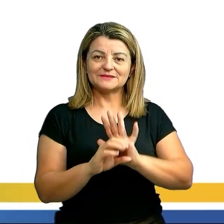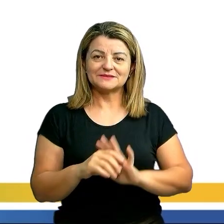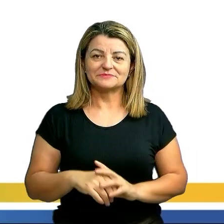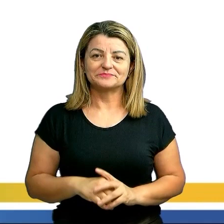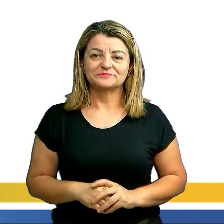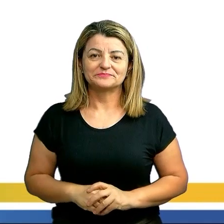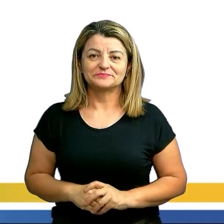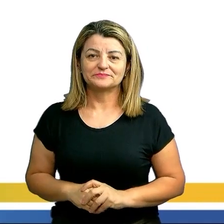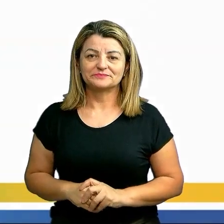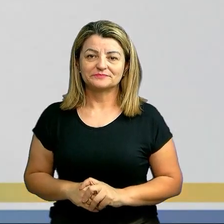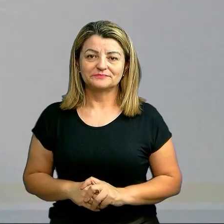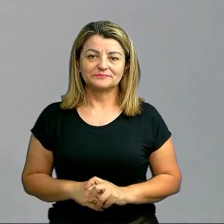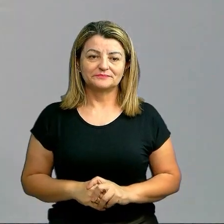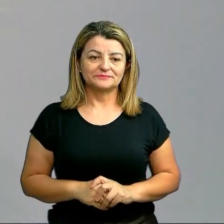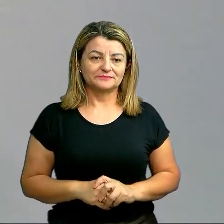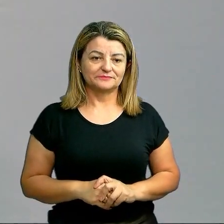certo?